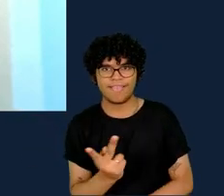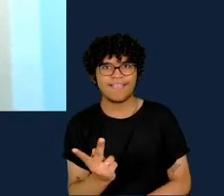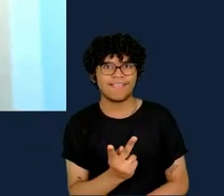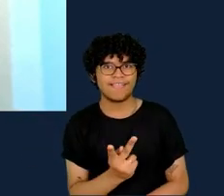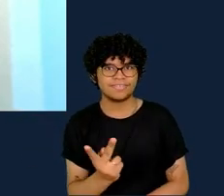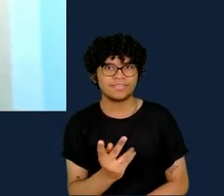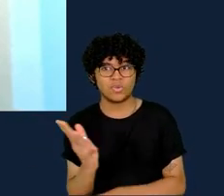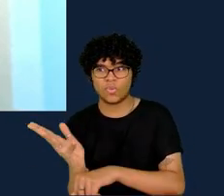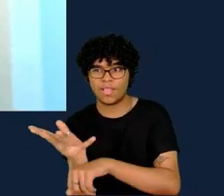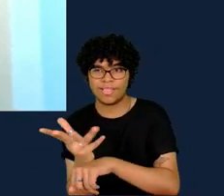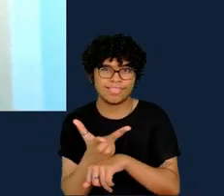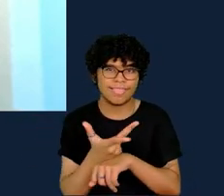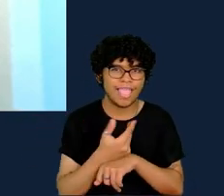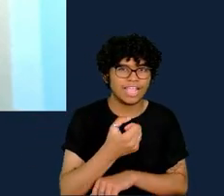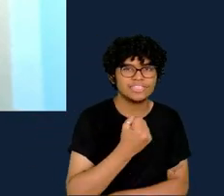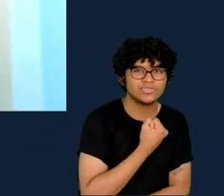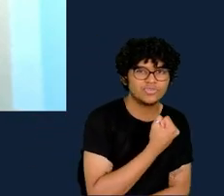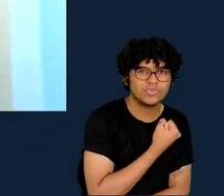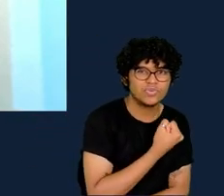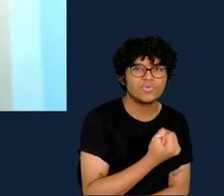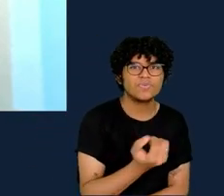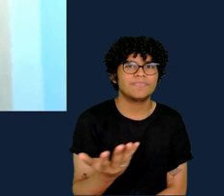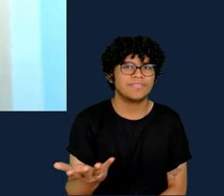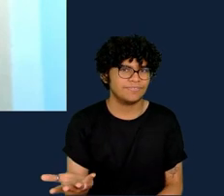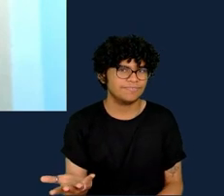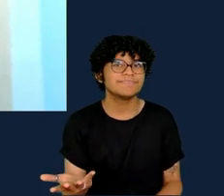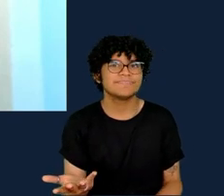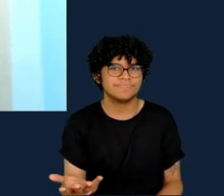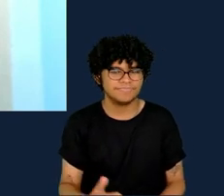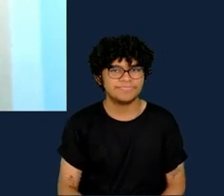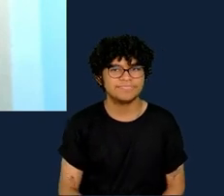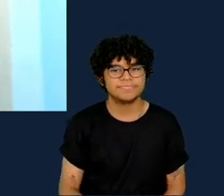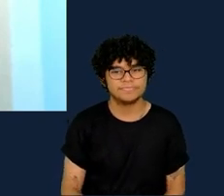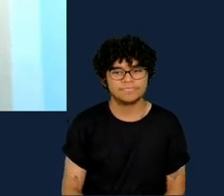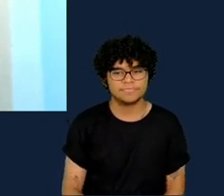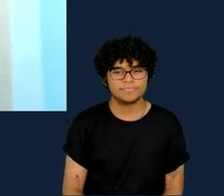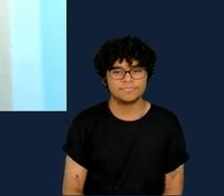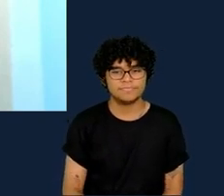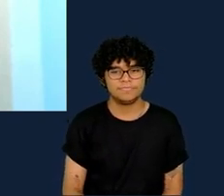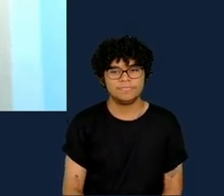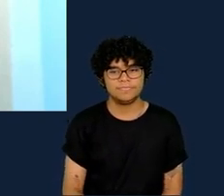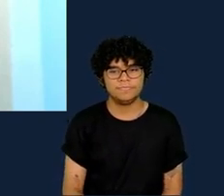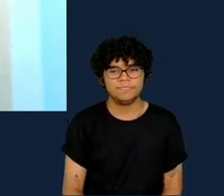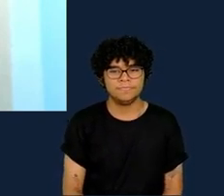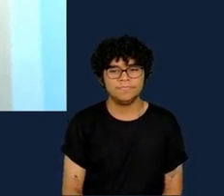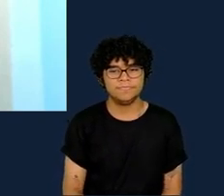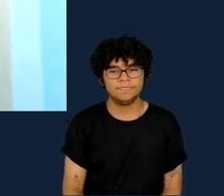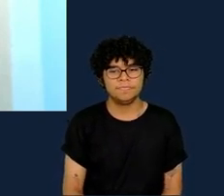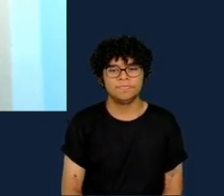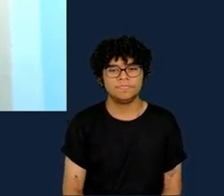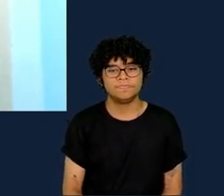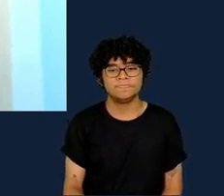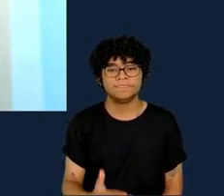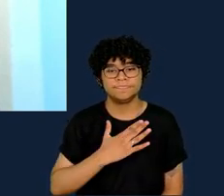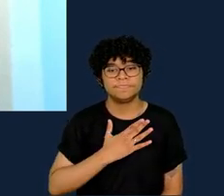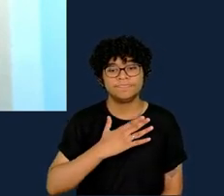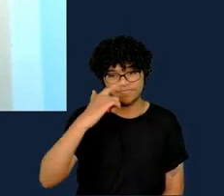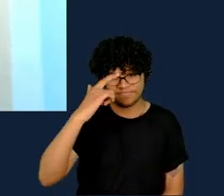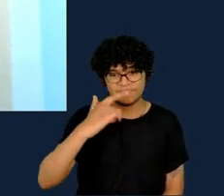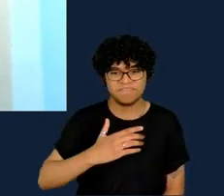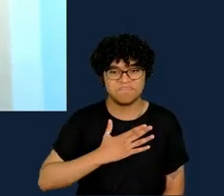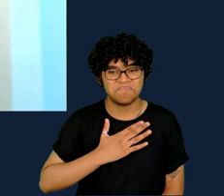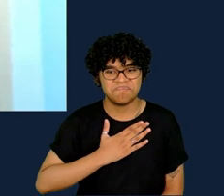e quantitativas, alguma coisa nesse sentido? Sim, assim, no meu caso, assim, quando começo a pensar